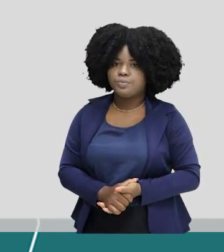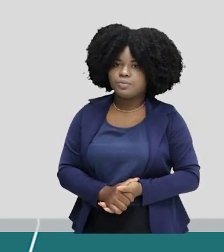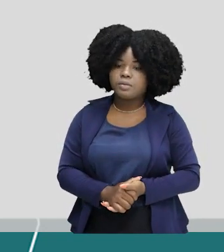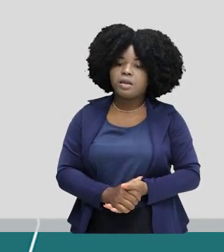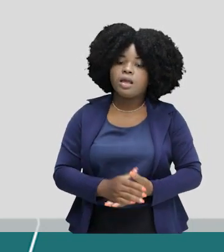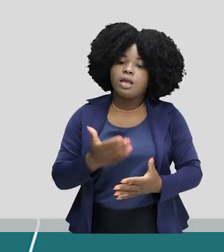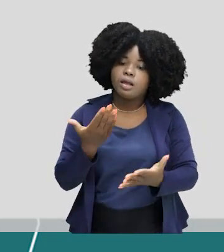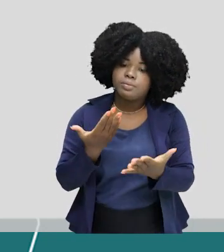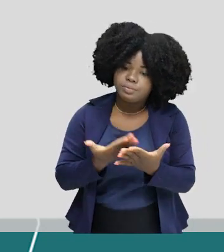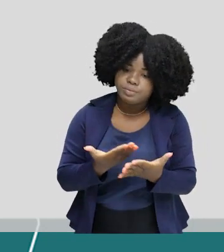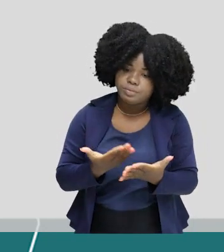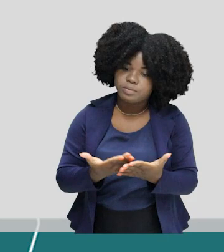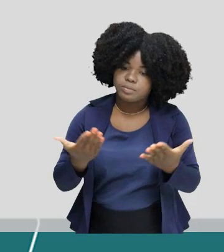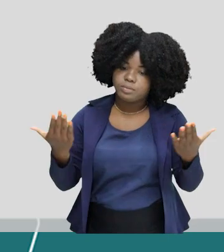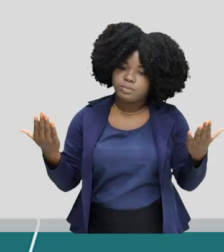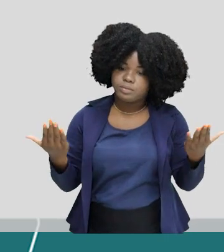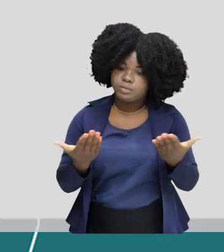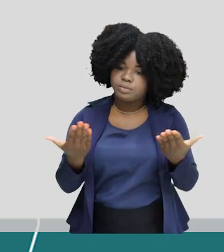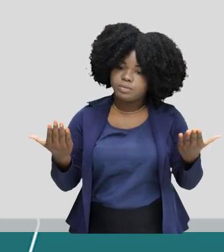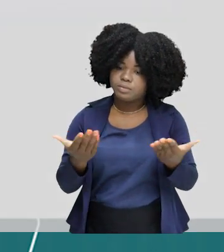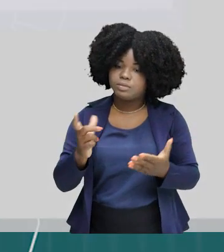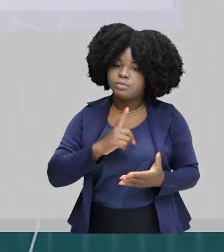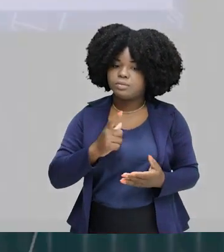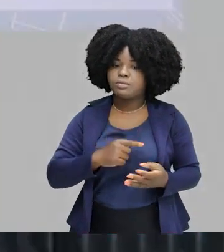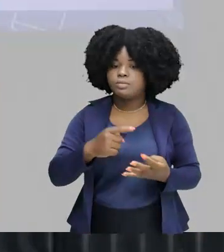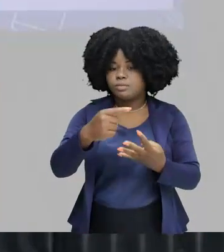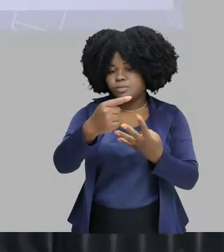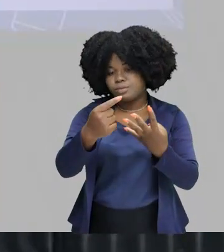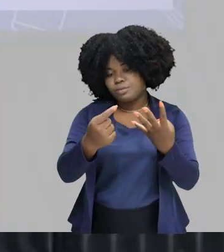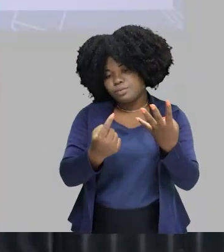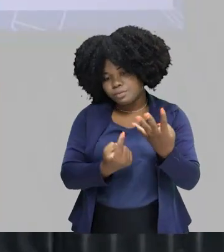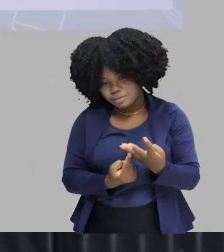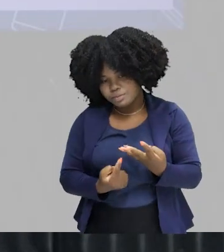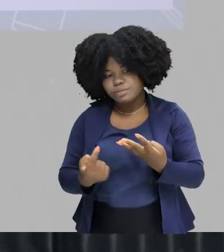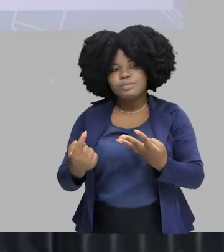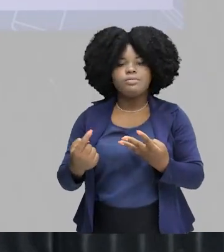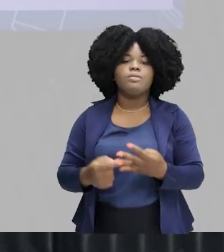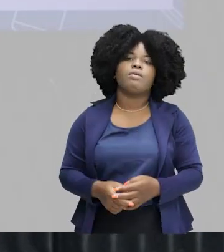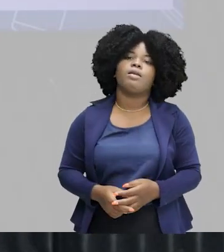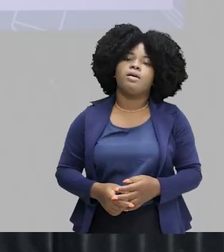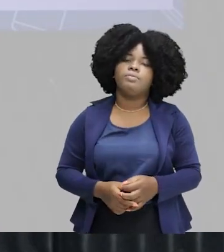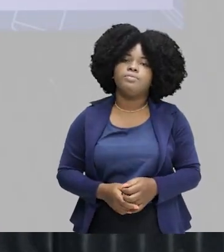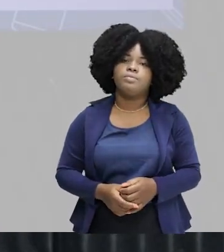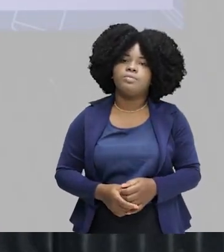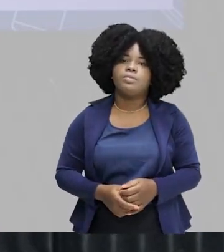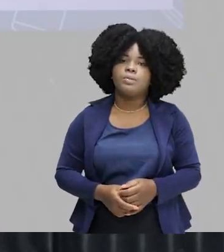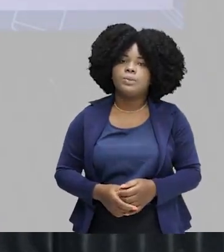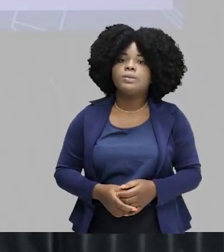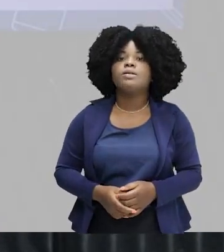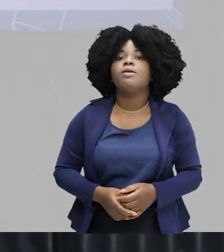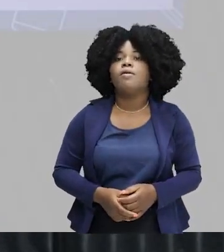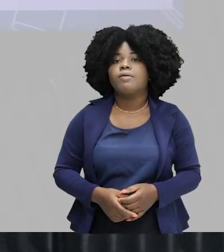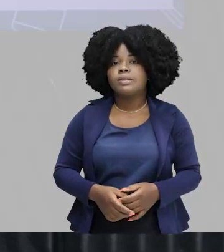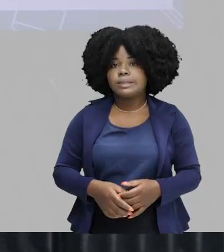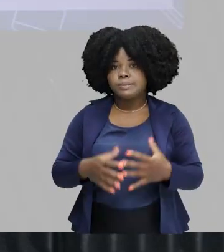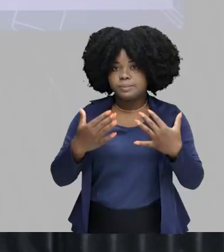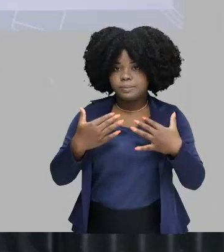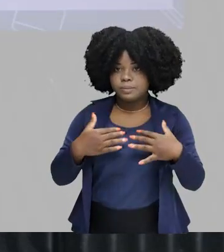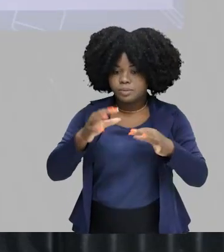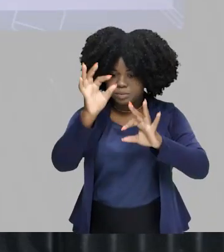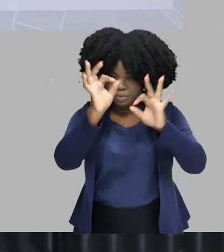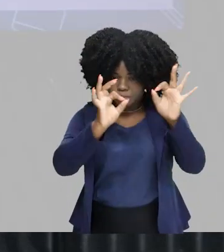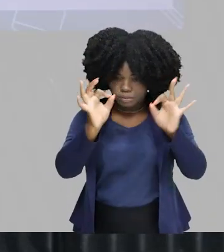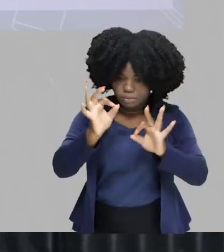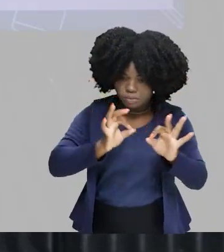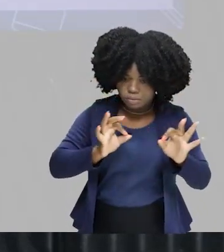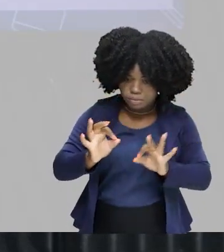aula de hoje a gente vai trabalhar 4 tópicos. Fica atento aí para ver o que a gente vai estudar, o que a gente vai falar nessa